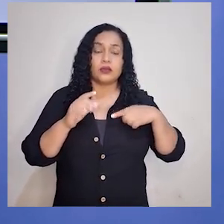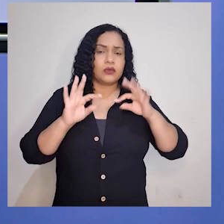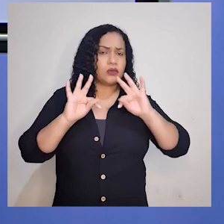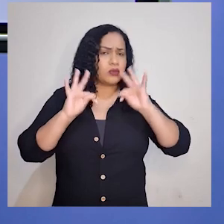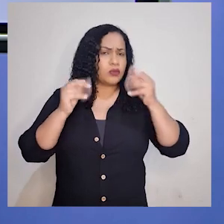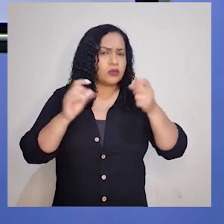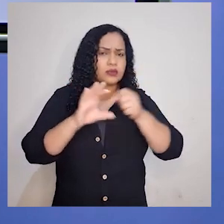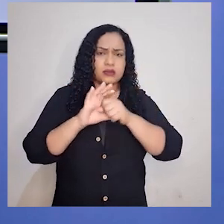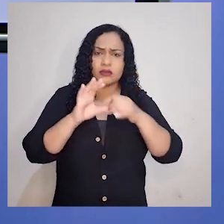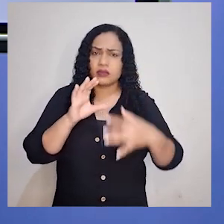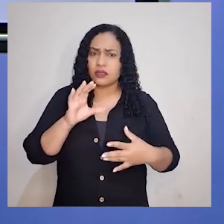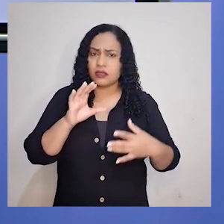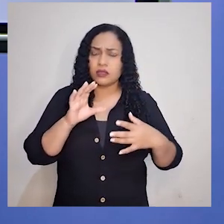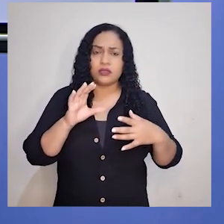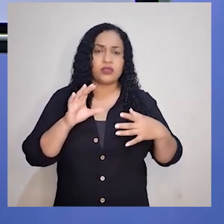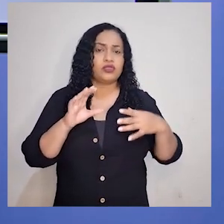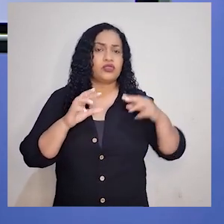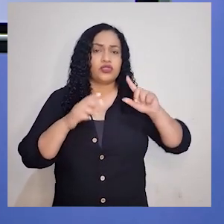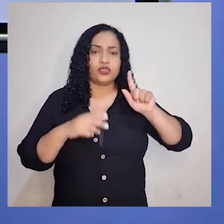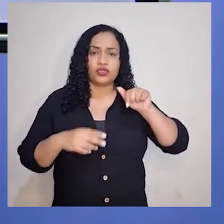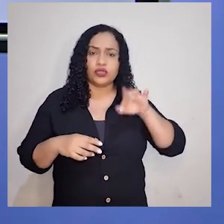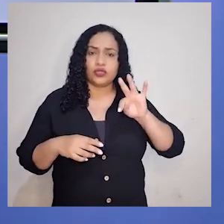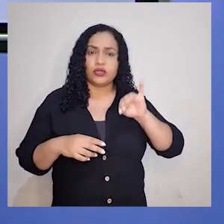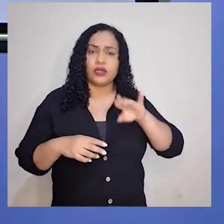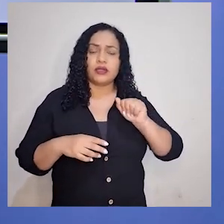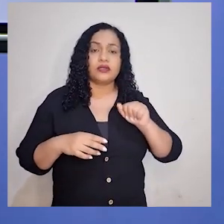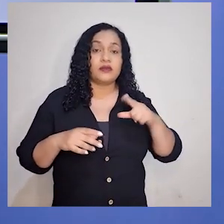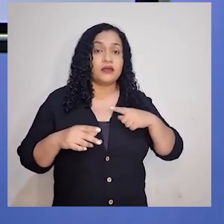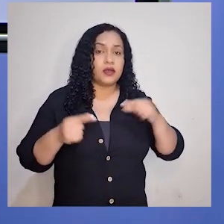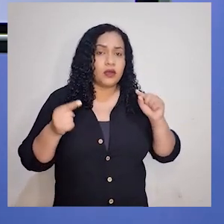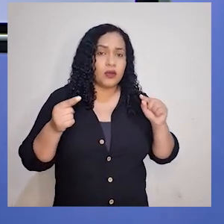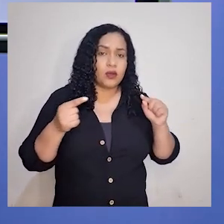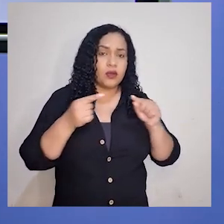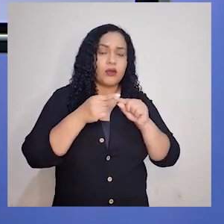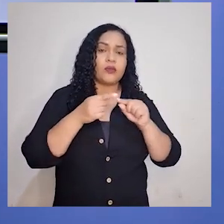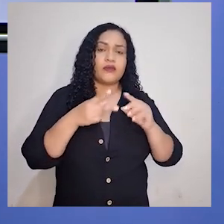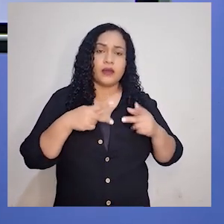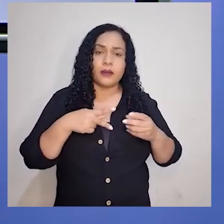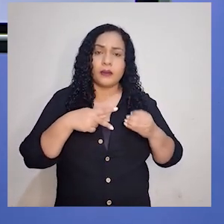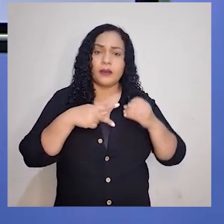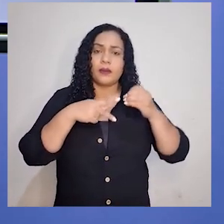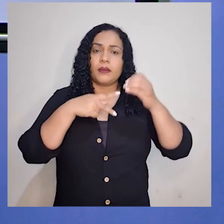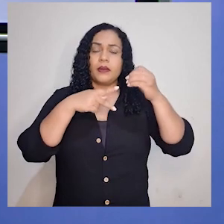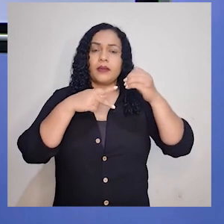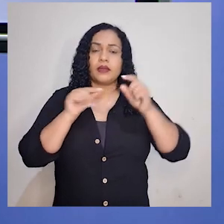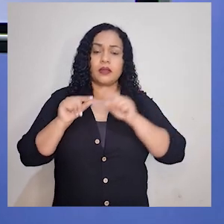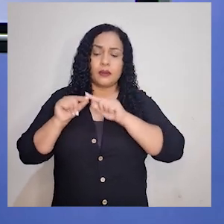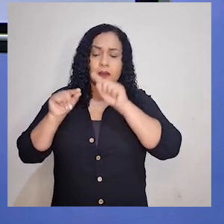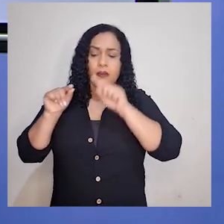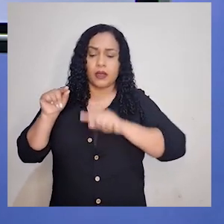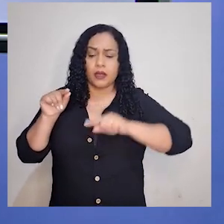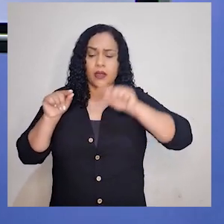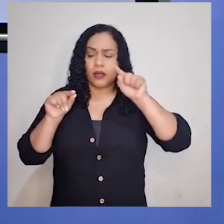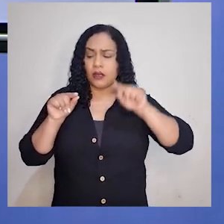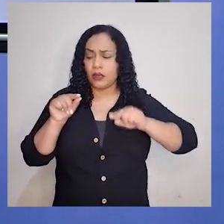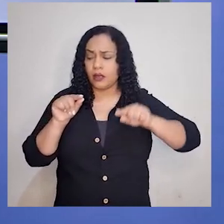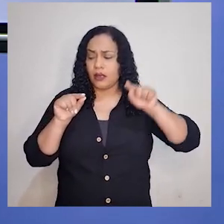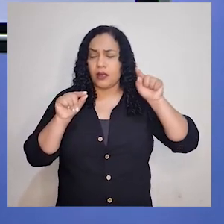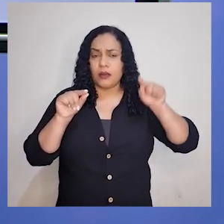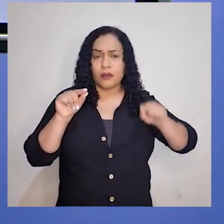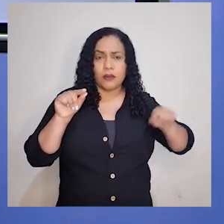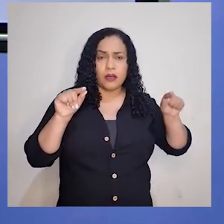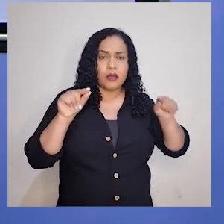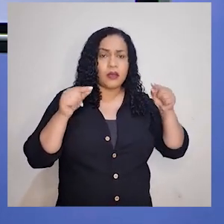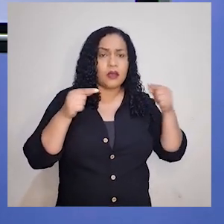informação genética na minha fita de RNA e a partir daí eu vou formar as proteínas. Para isso eu conto com um código genético que vai se